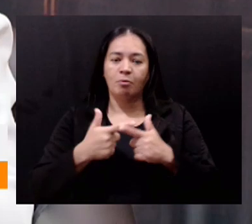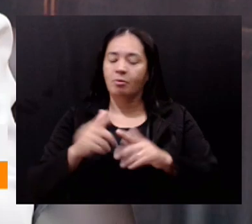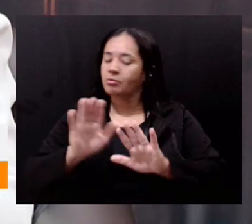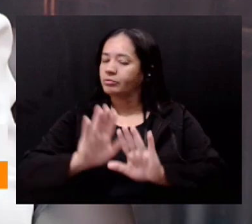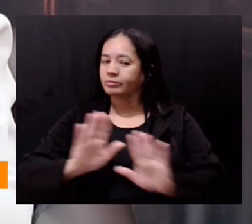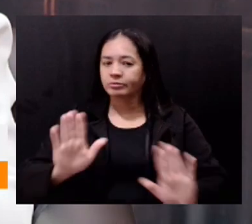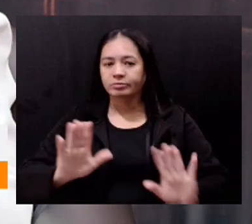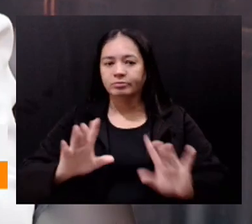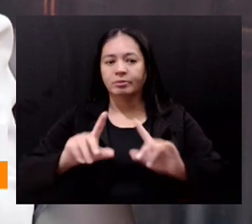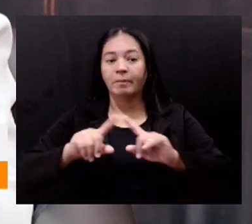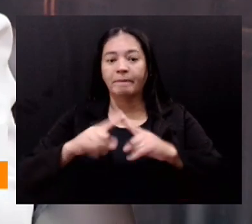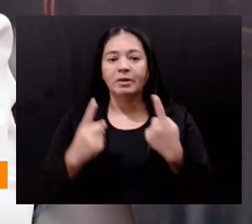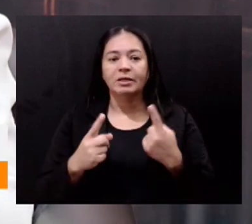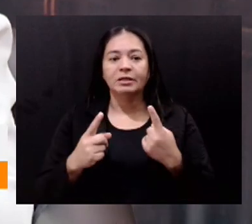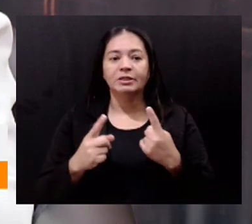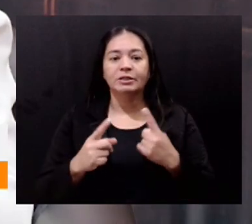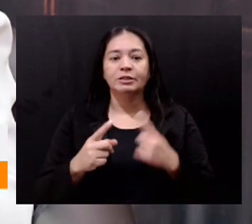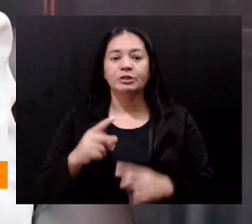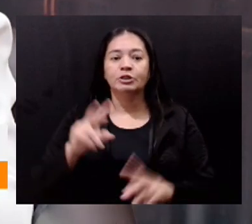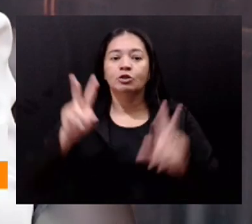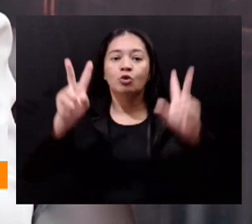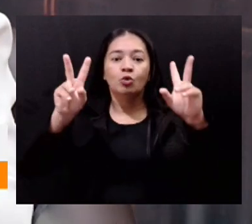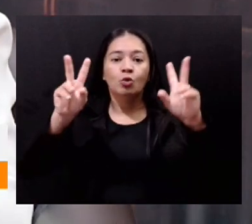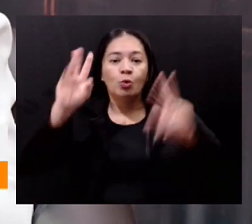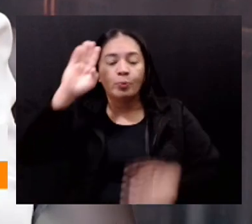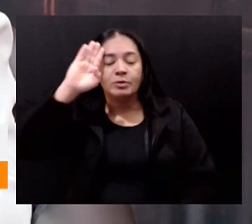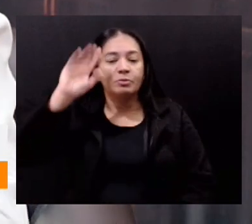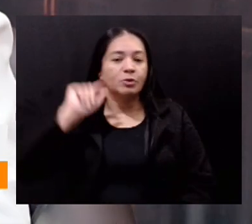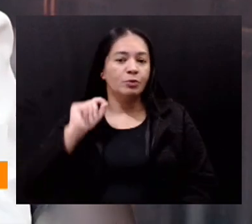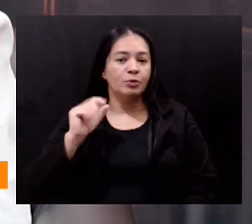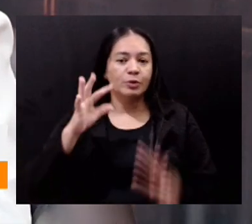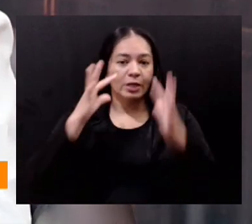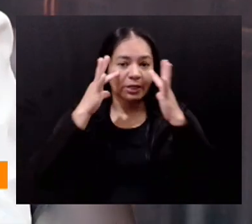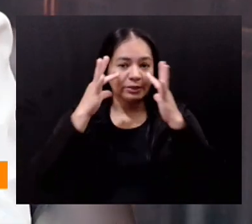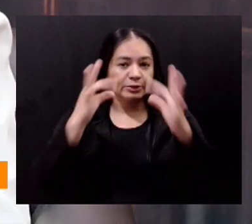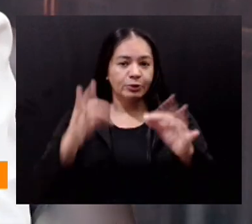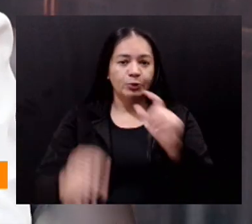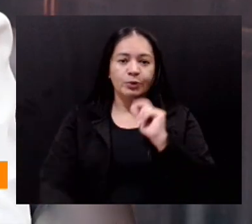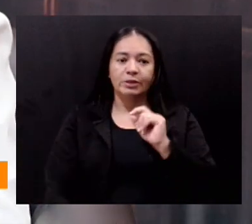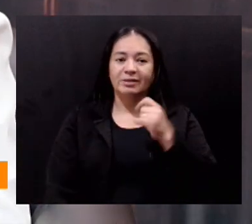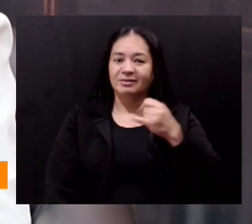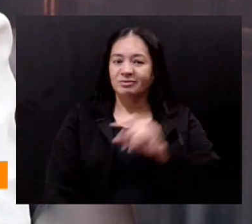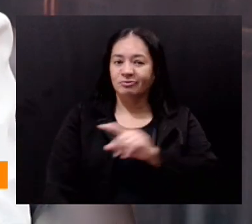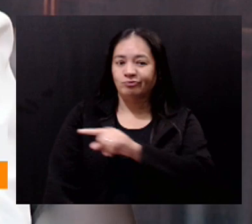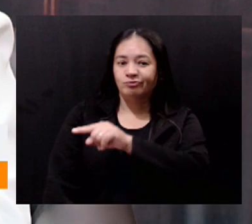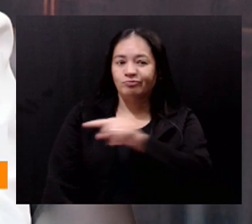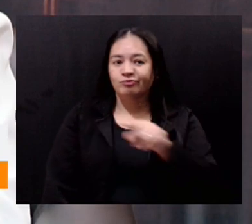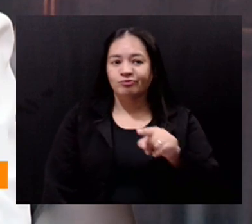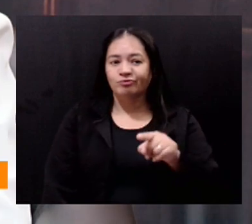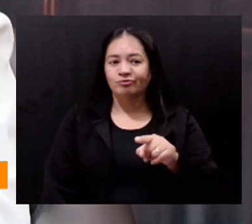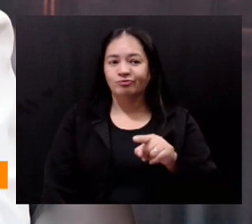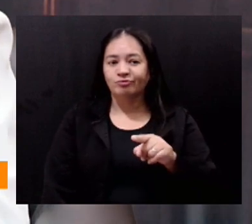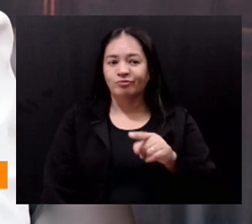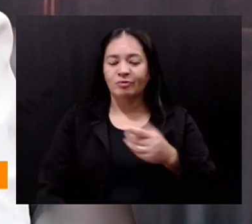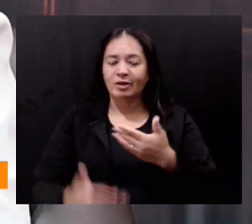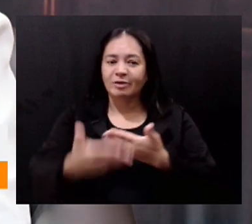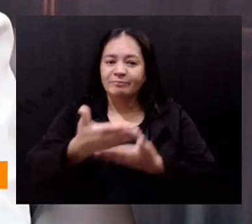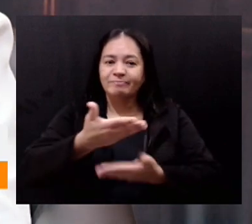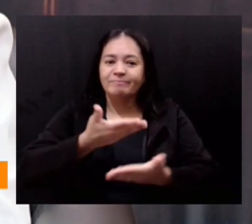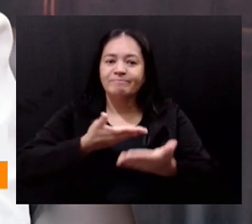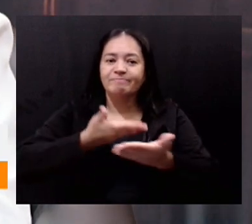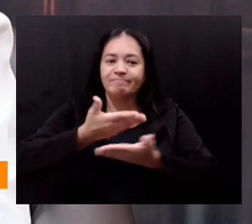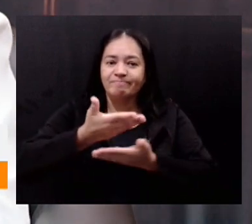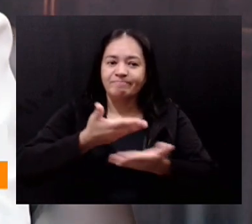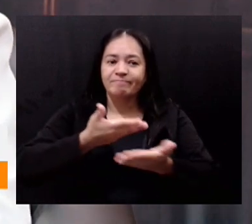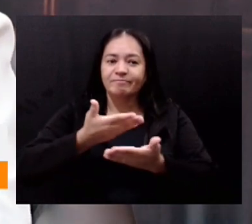precisa, ficar muito atento é se você realmente está tendo uma troca e também no presencial,